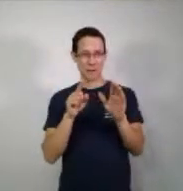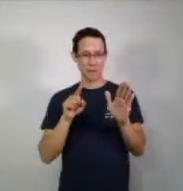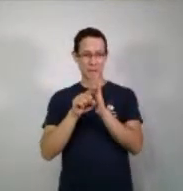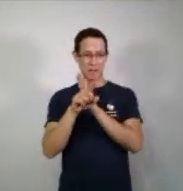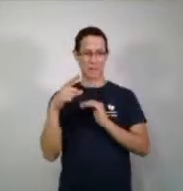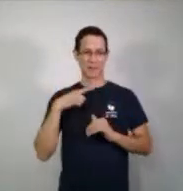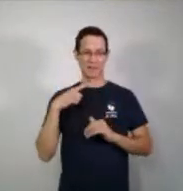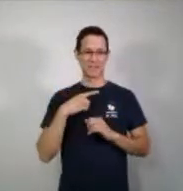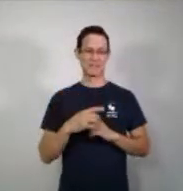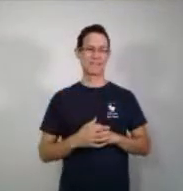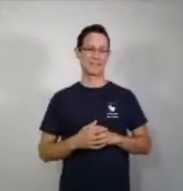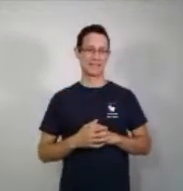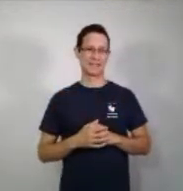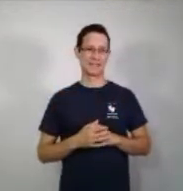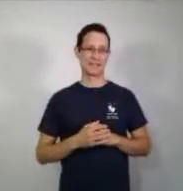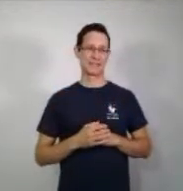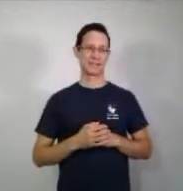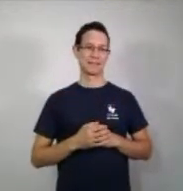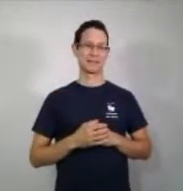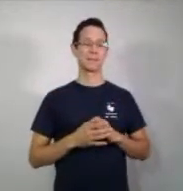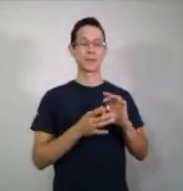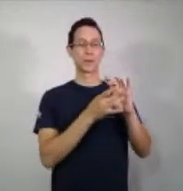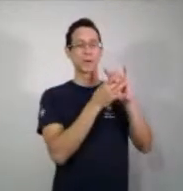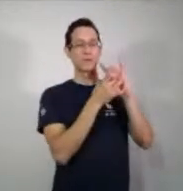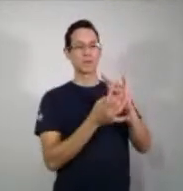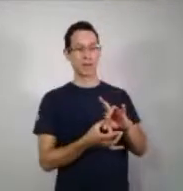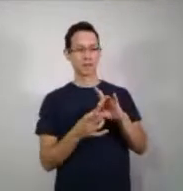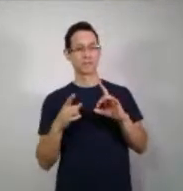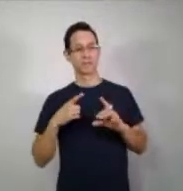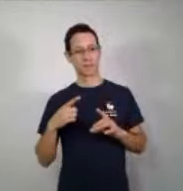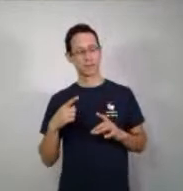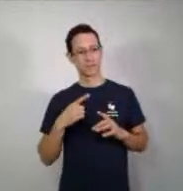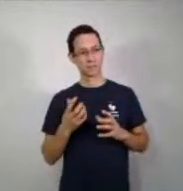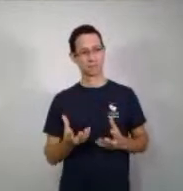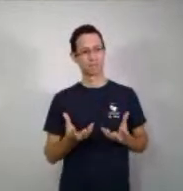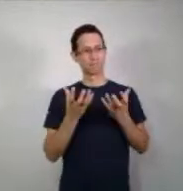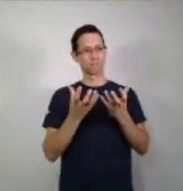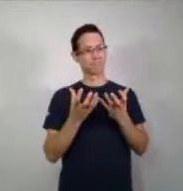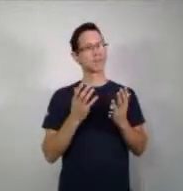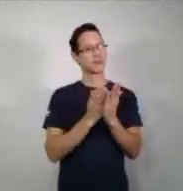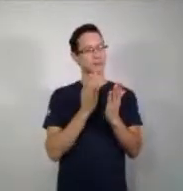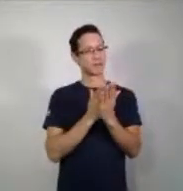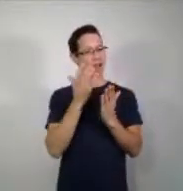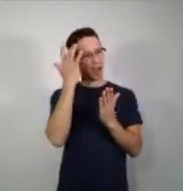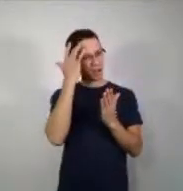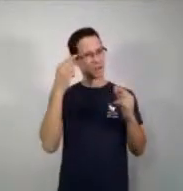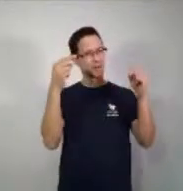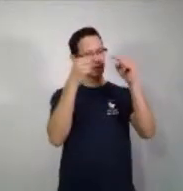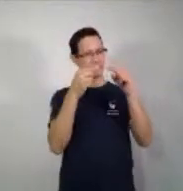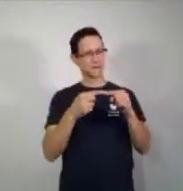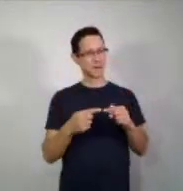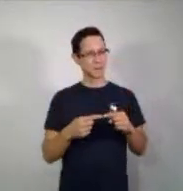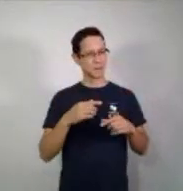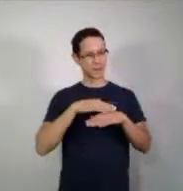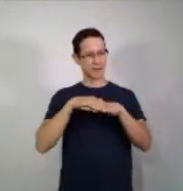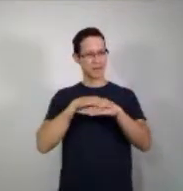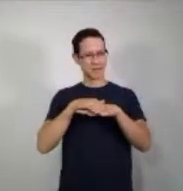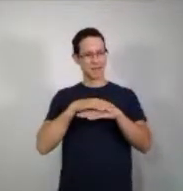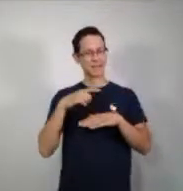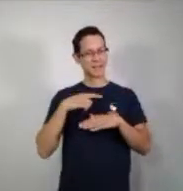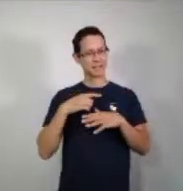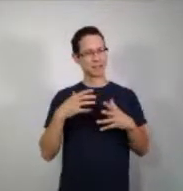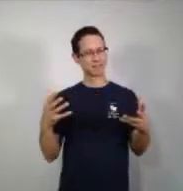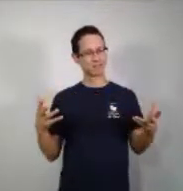público. É um contexto que fica muito latente no livro, e acho que tem tudo a ver com isso que a gente está falando, porque tudo tem a mesma essência,